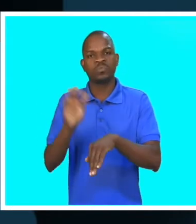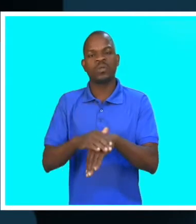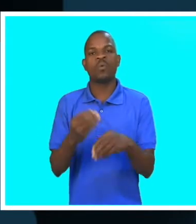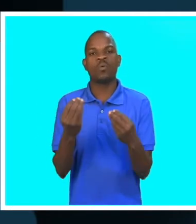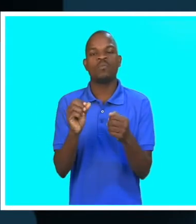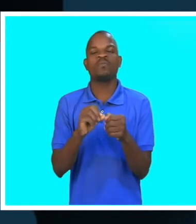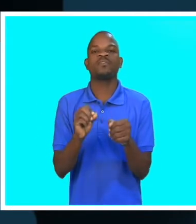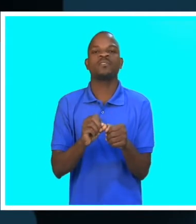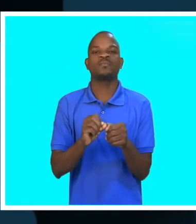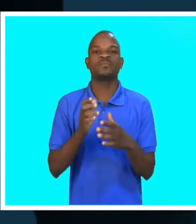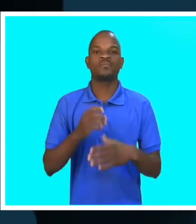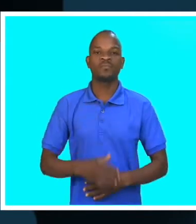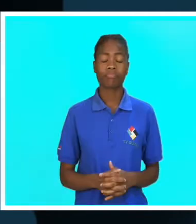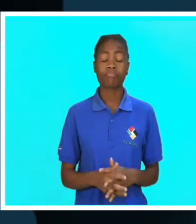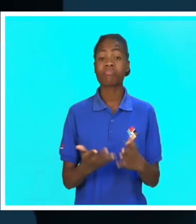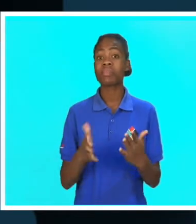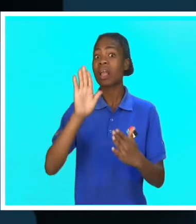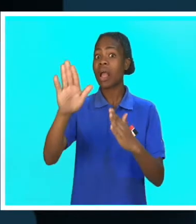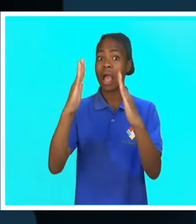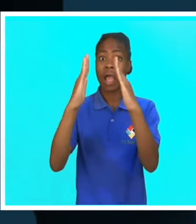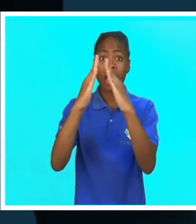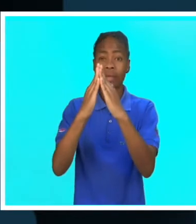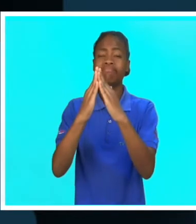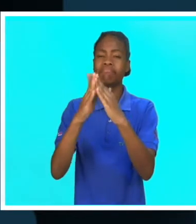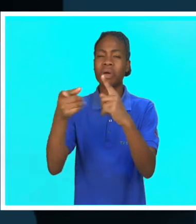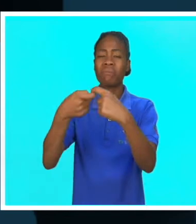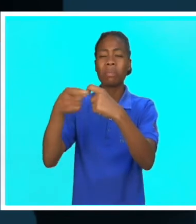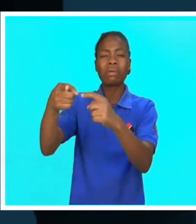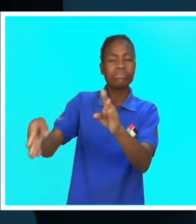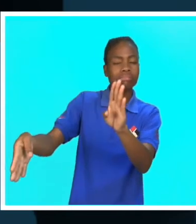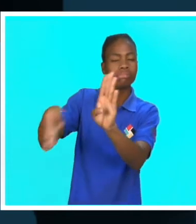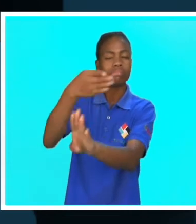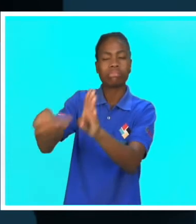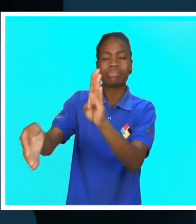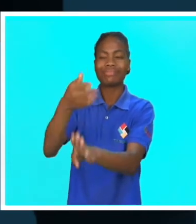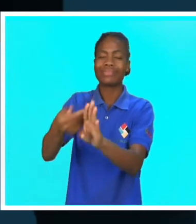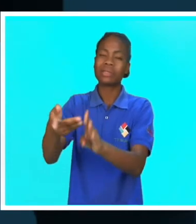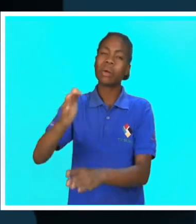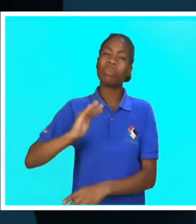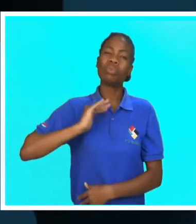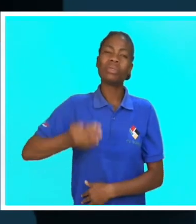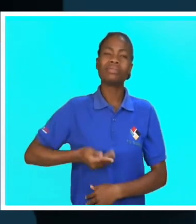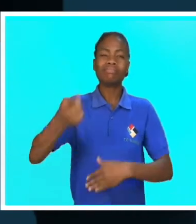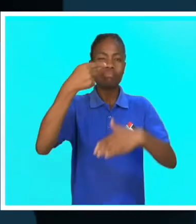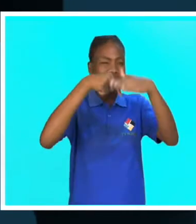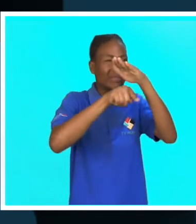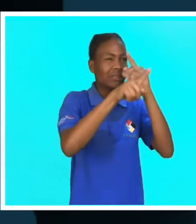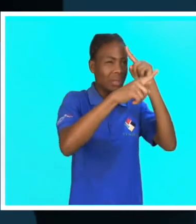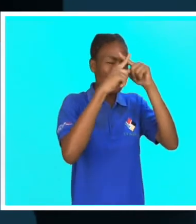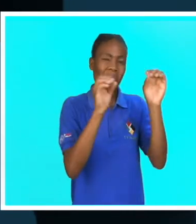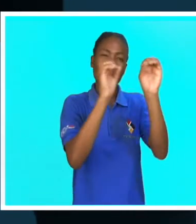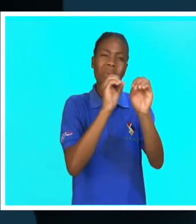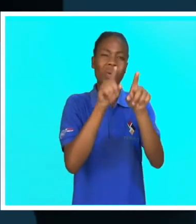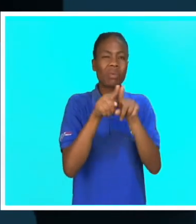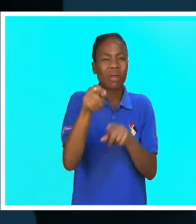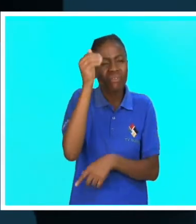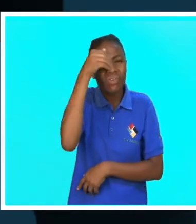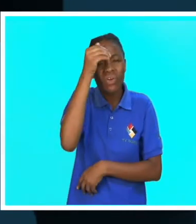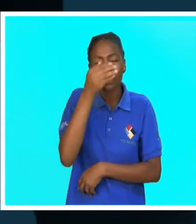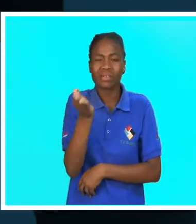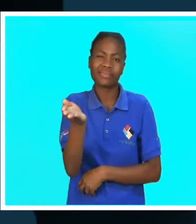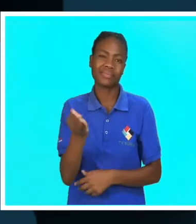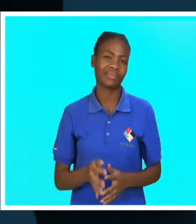polícia preparado. Geralmente, a violência é praticada por pessoas próximas da vítima, o que faz com que